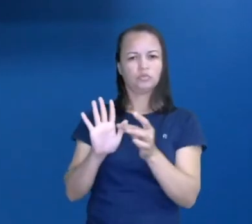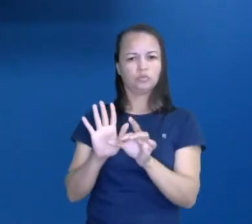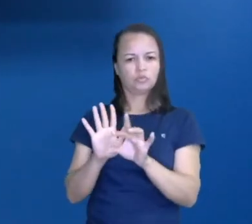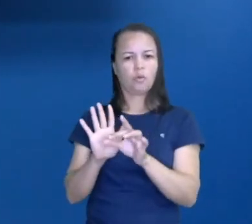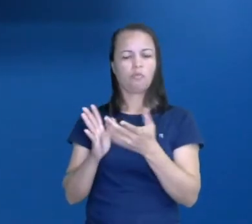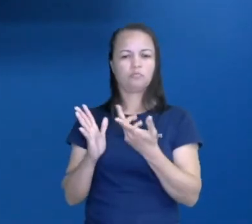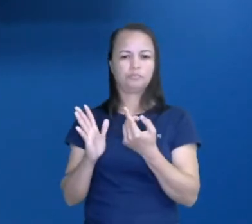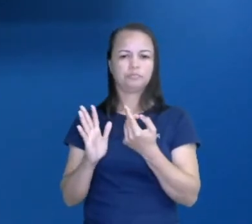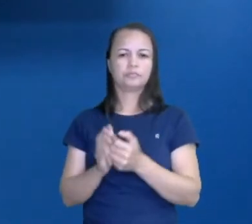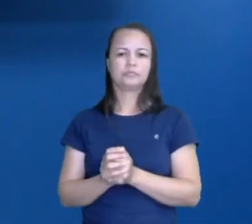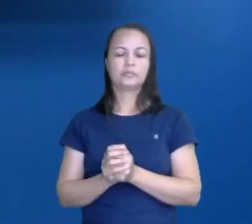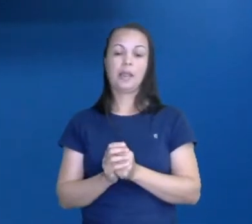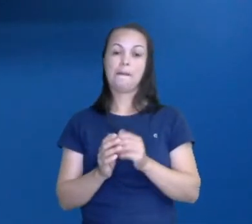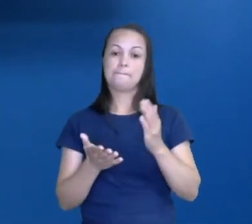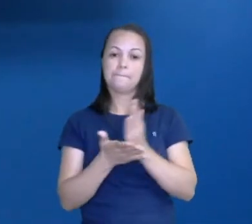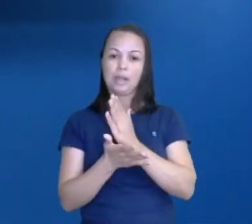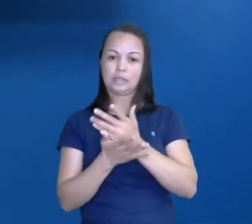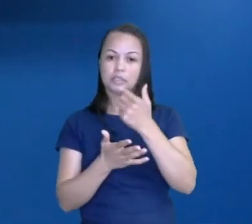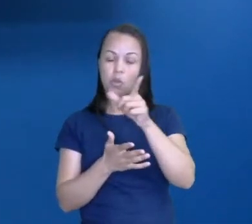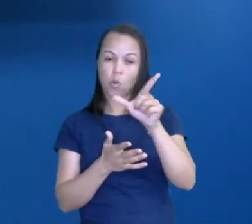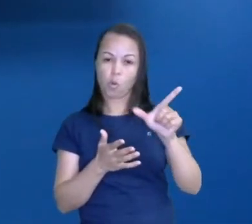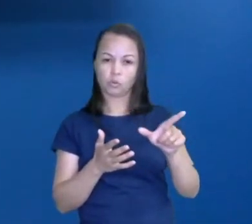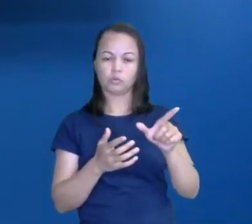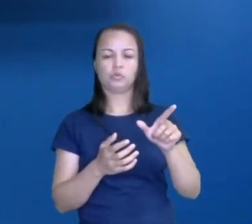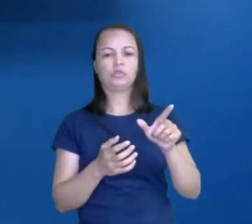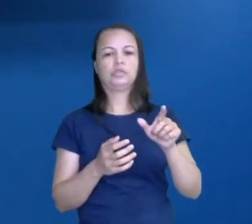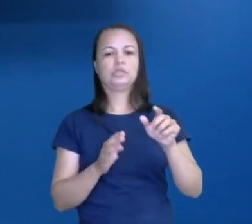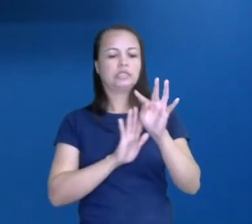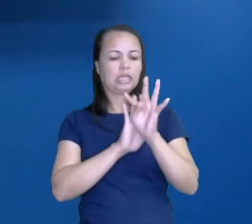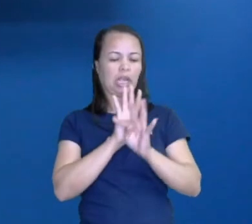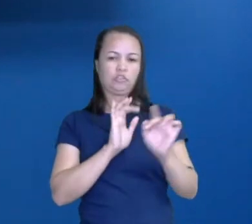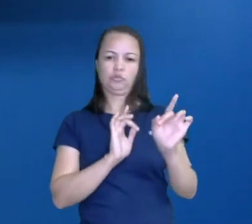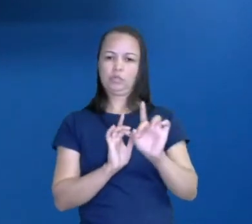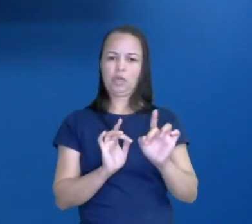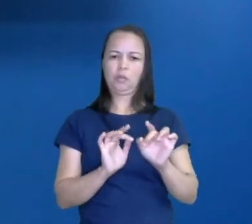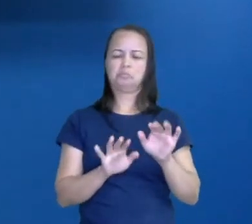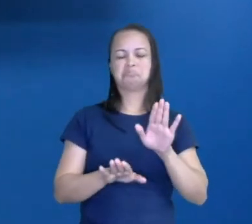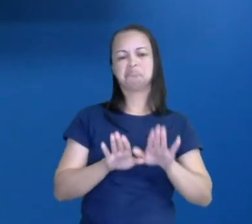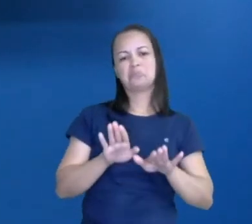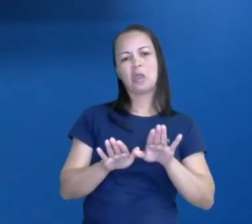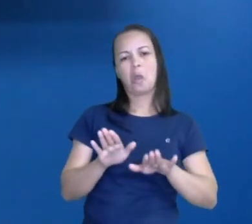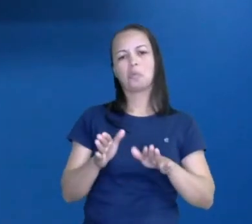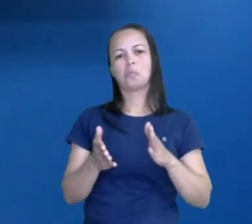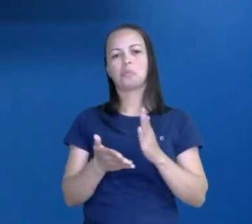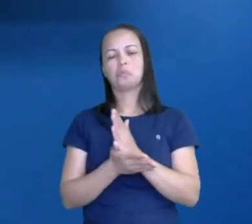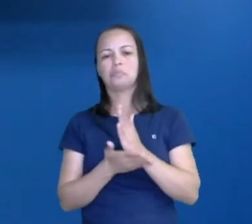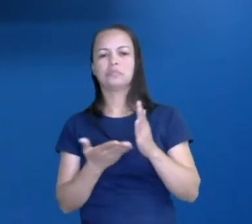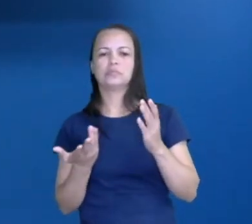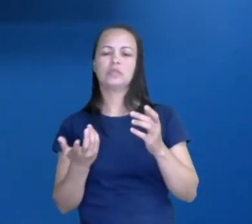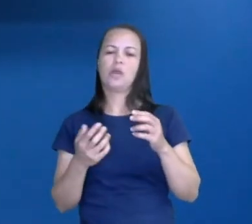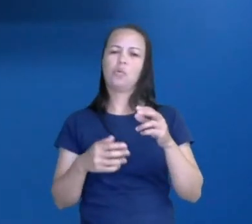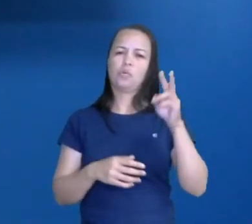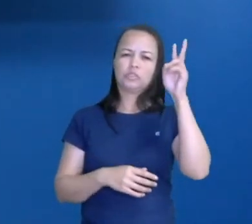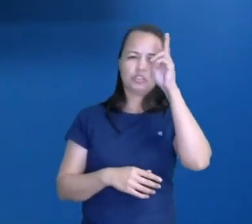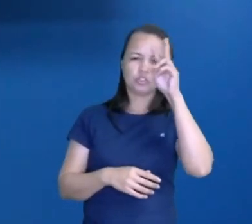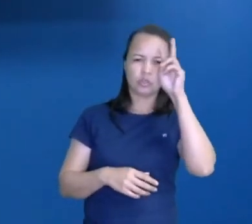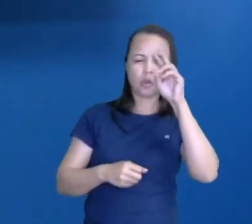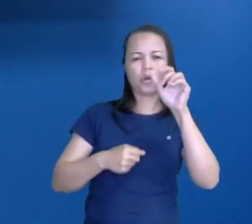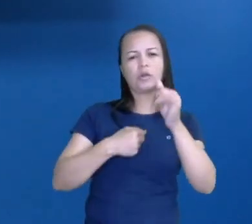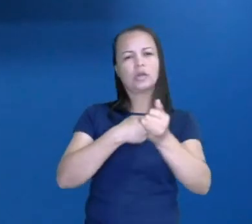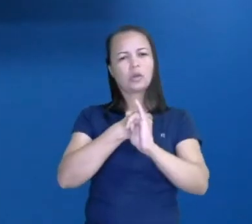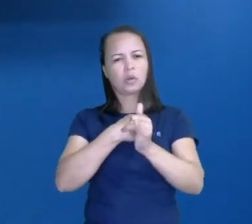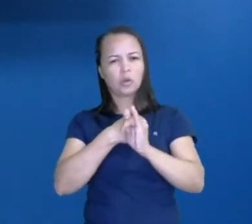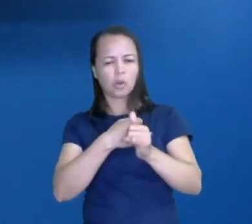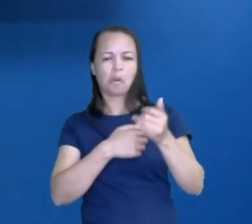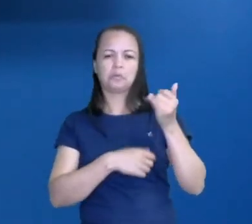outros textos, não. Em alguns textos casuais, entendeu? Algumas histórias, crônicas,